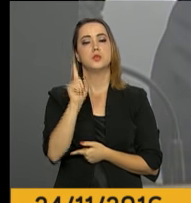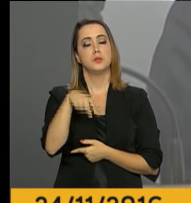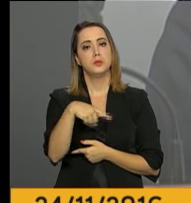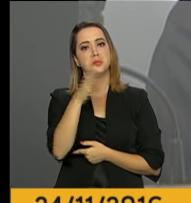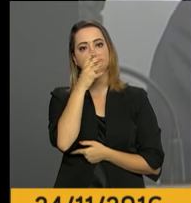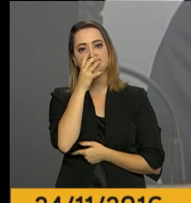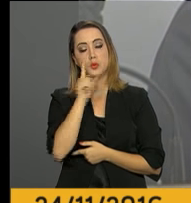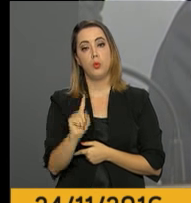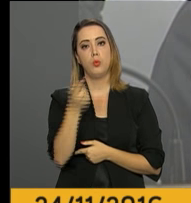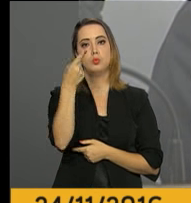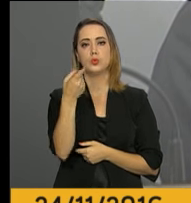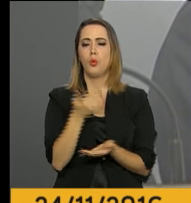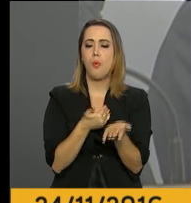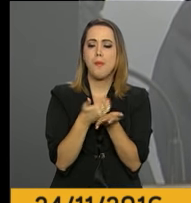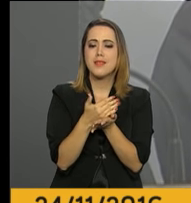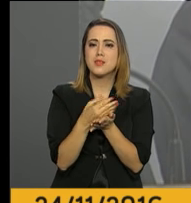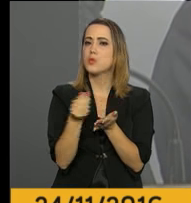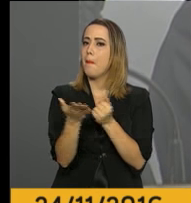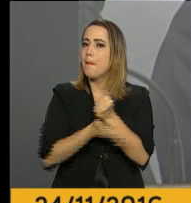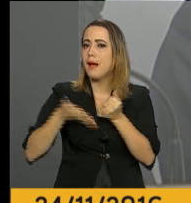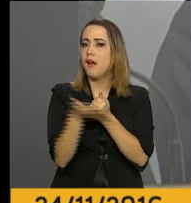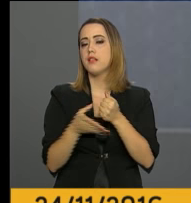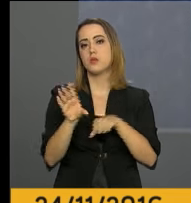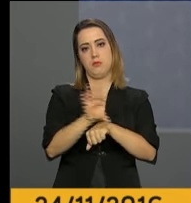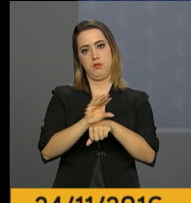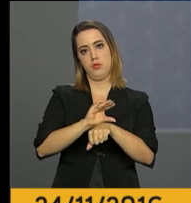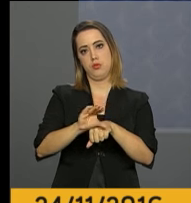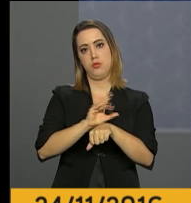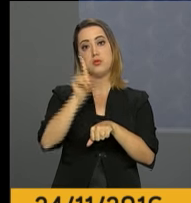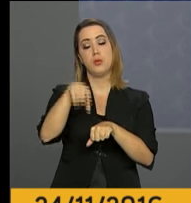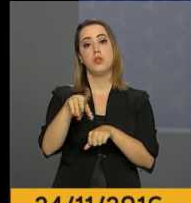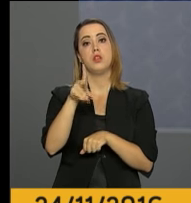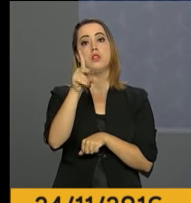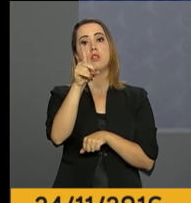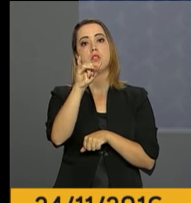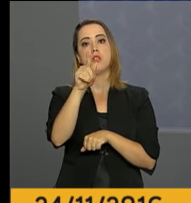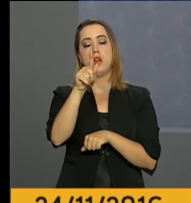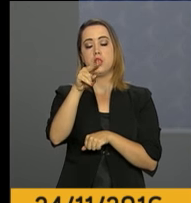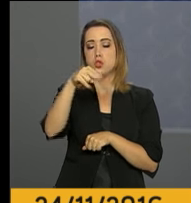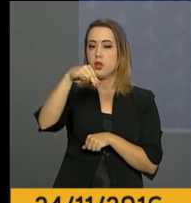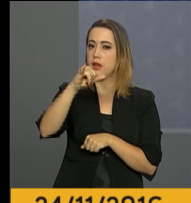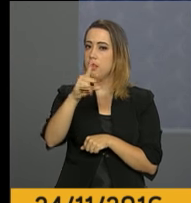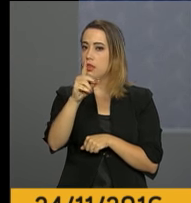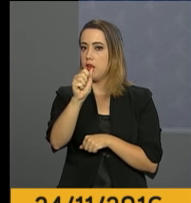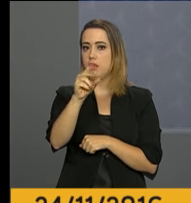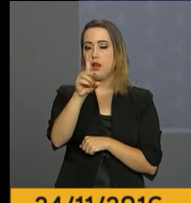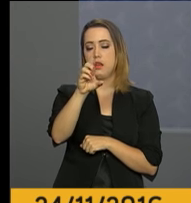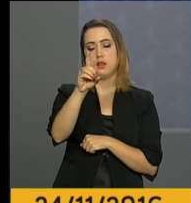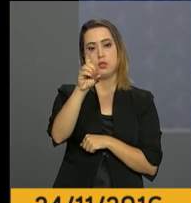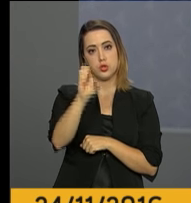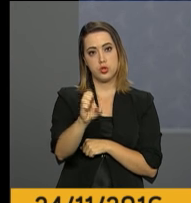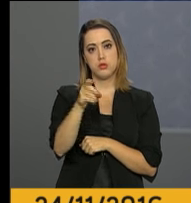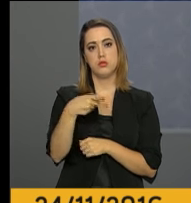pressupostos básicos da nossa Constituição é exatamente a dignidade da pessoa humana é um dos princípios